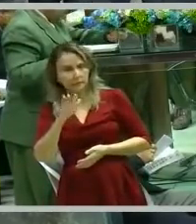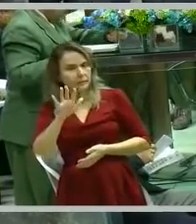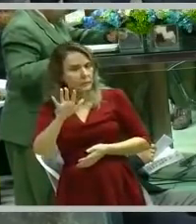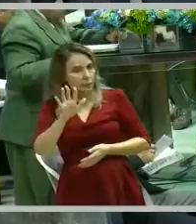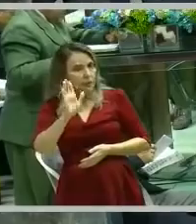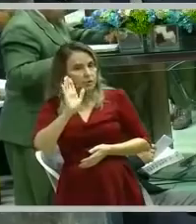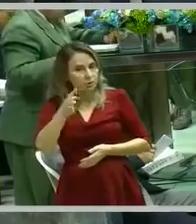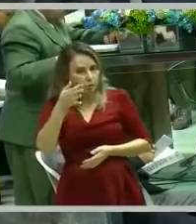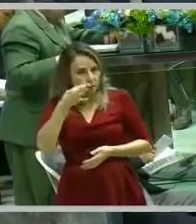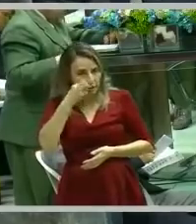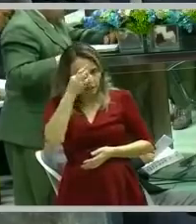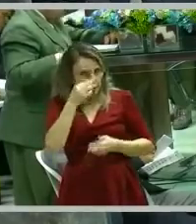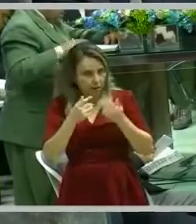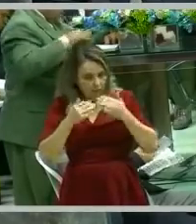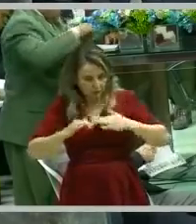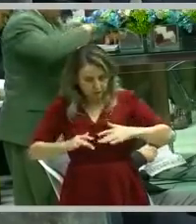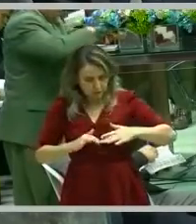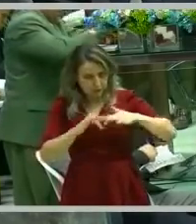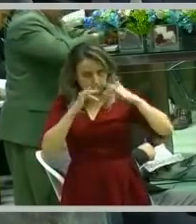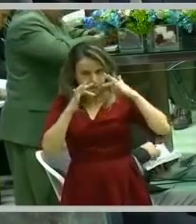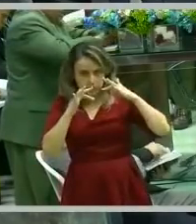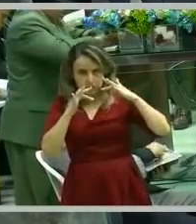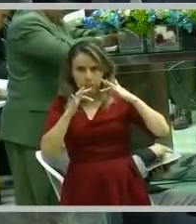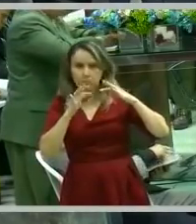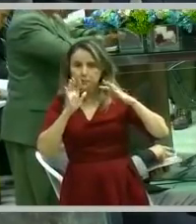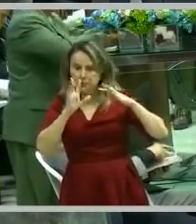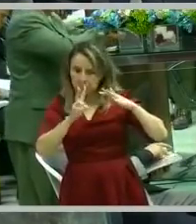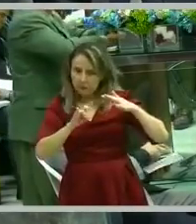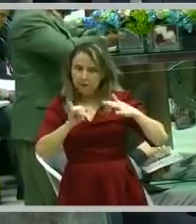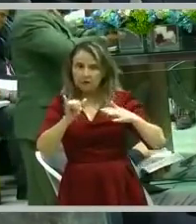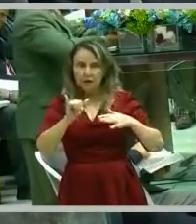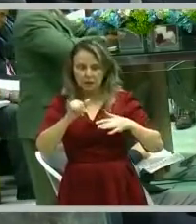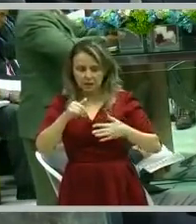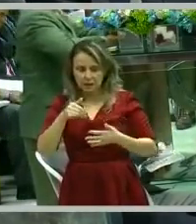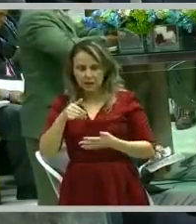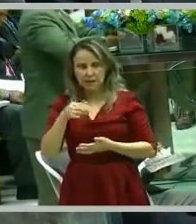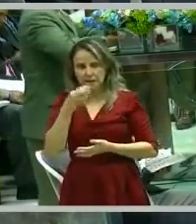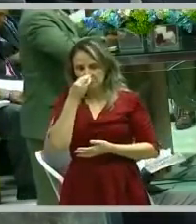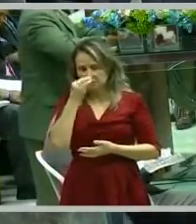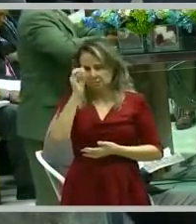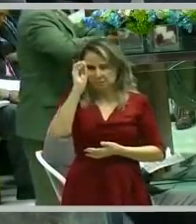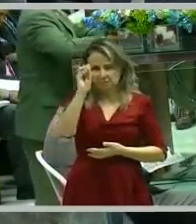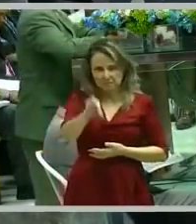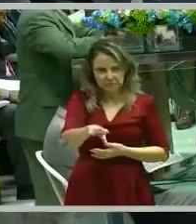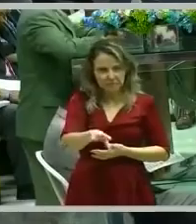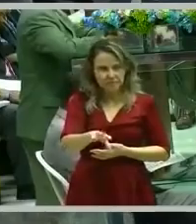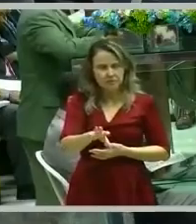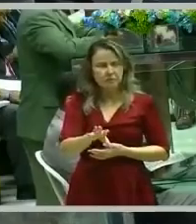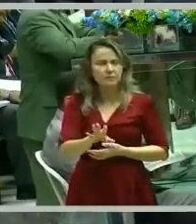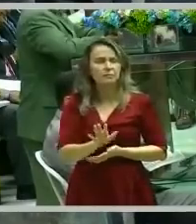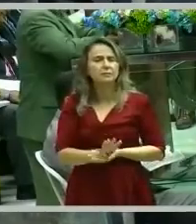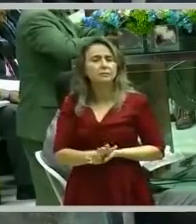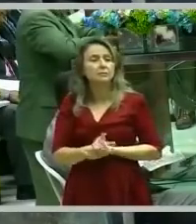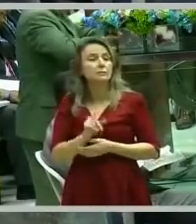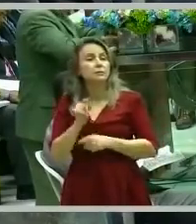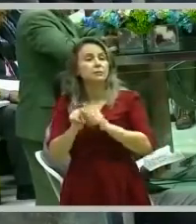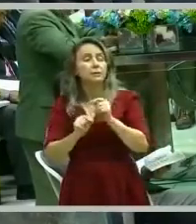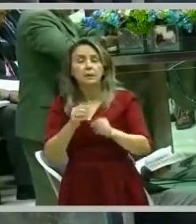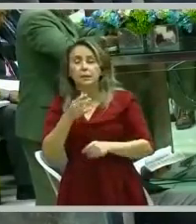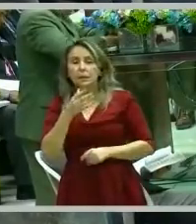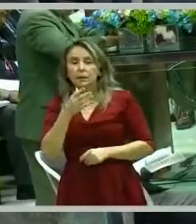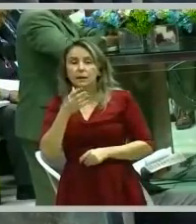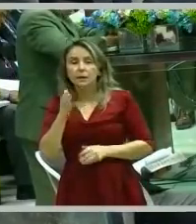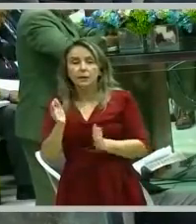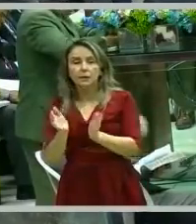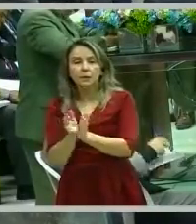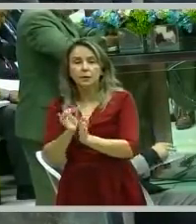Santo, prepare-se para ser desprezado, prepare-se para ser zombado. O que foi que os judeus disseram quando